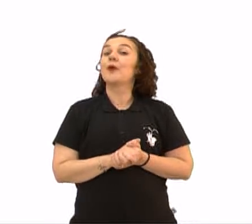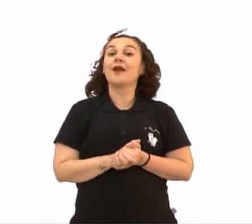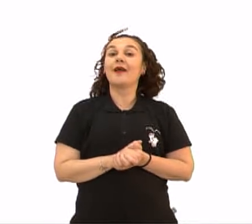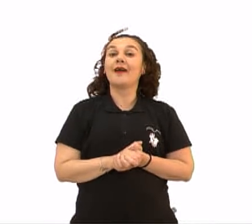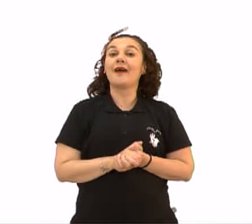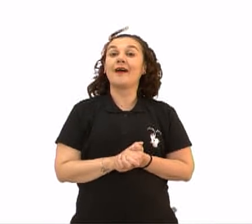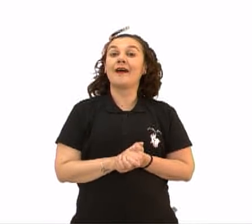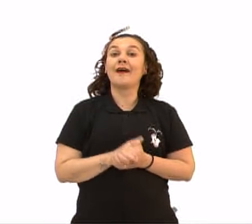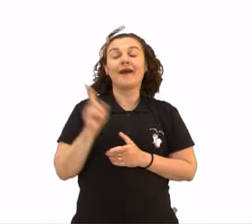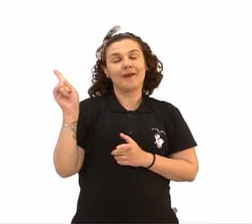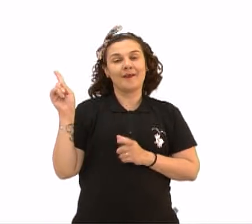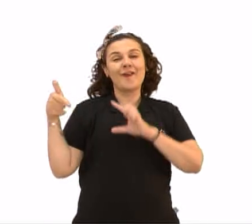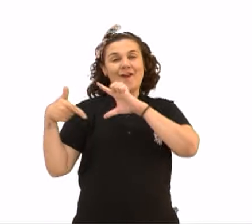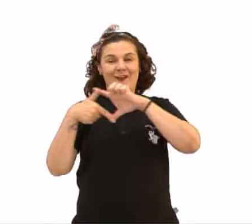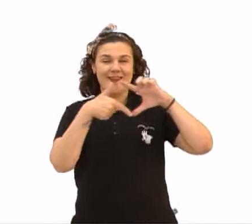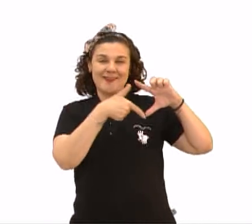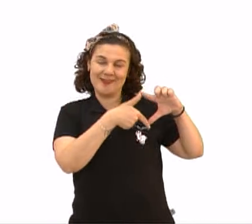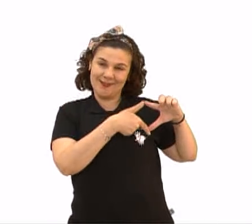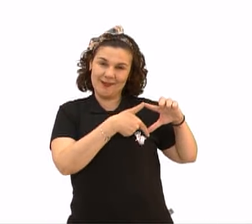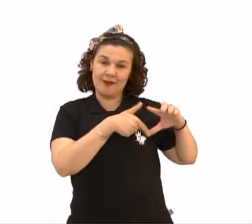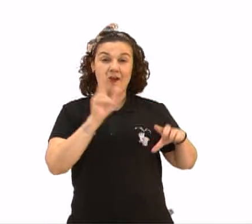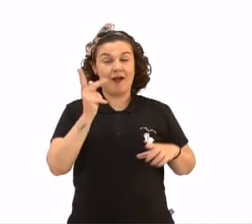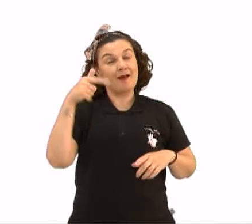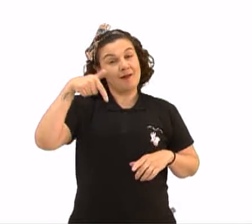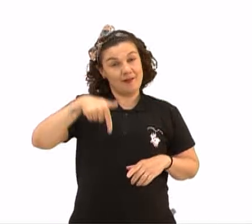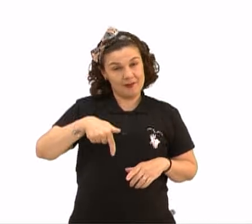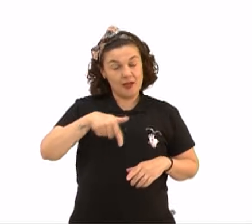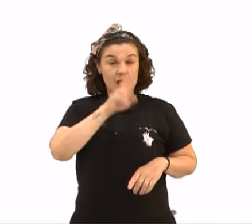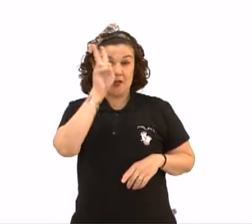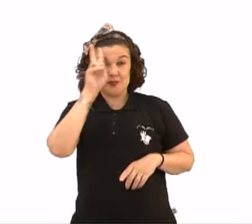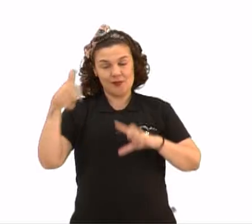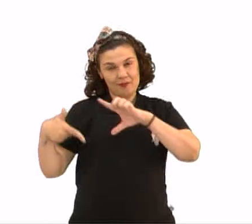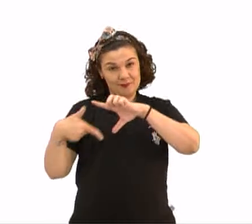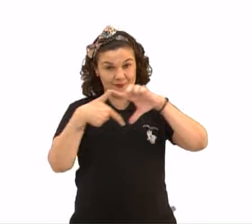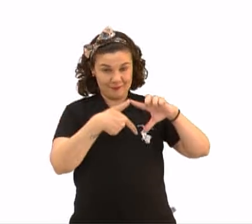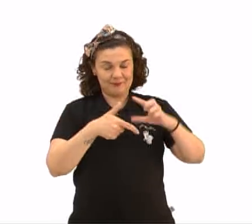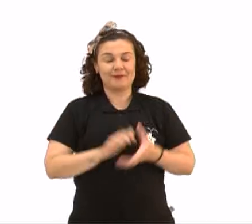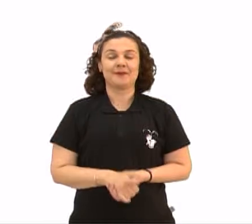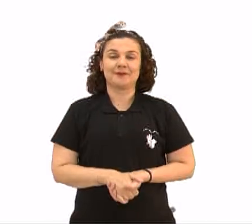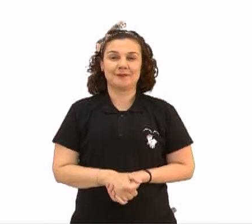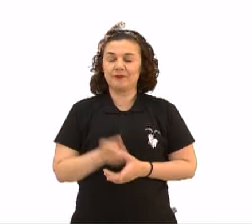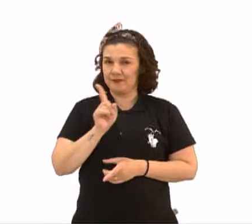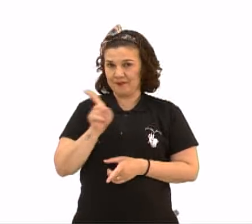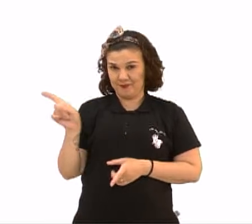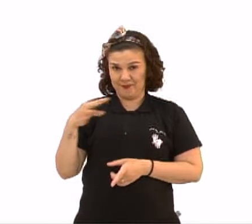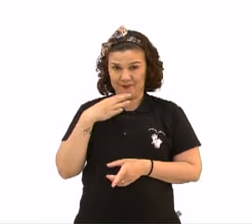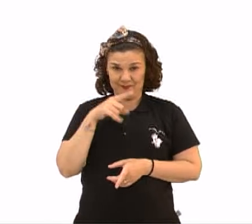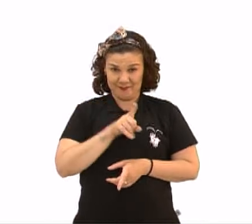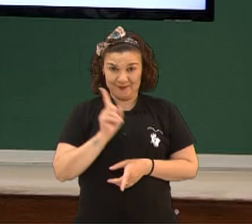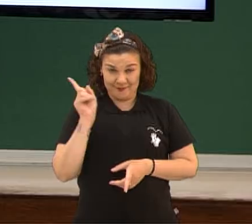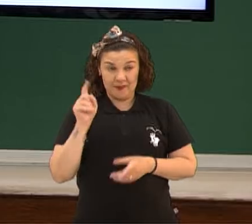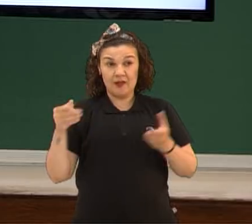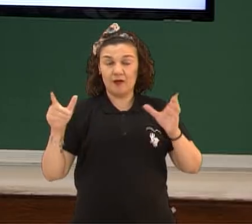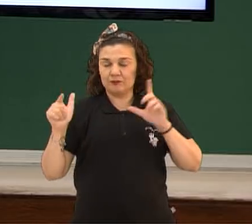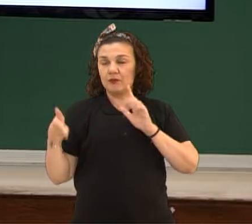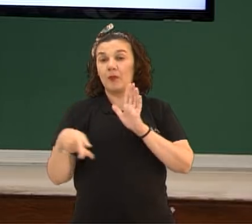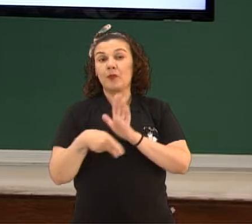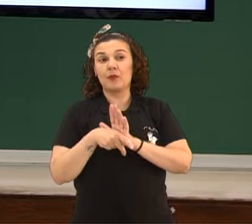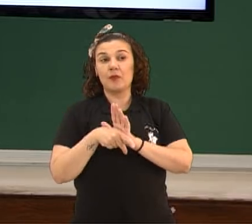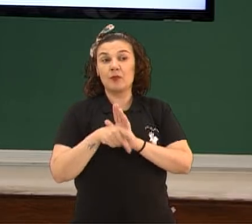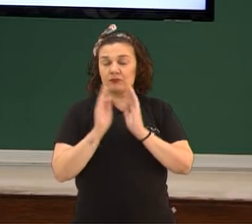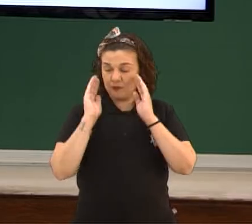cima dos quadrinhos, em cima das HQs, histórias em quadrinhos. E dentro das histórias em quadrinhos, vamos estar